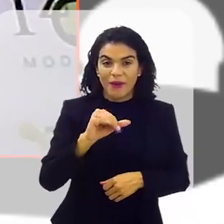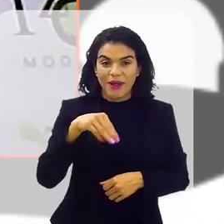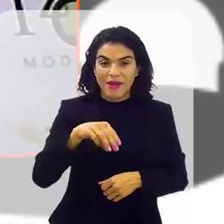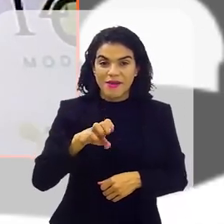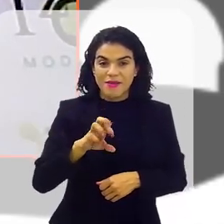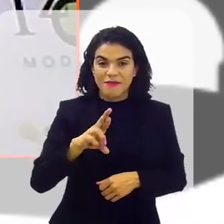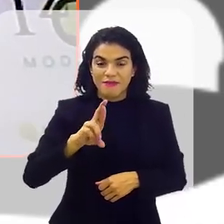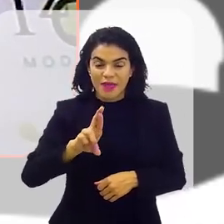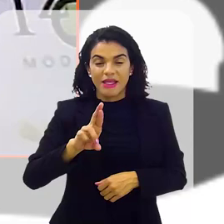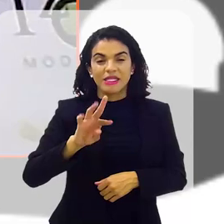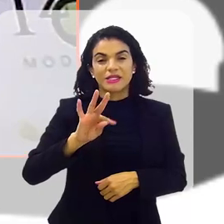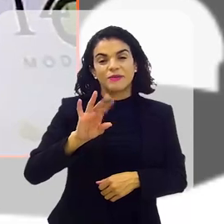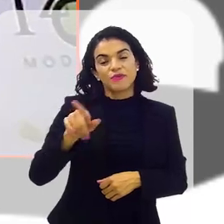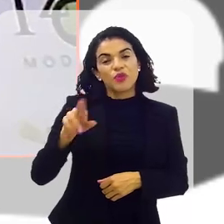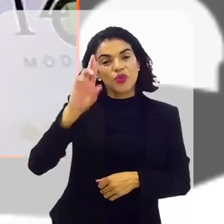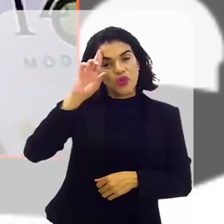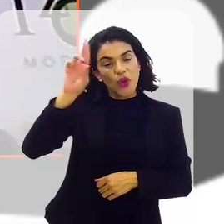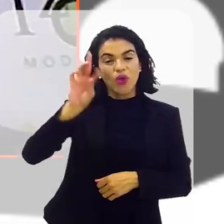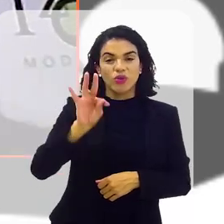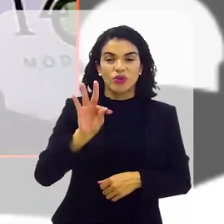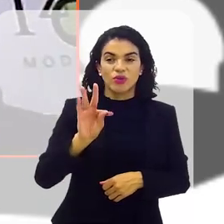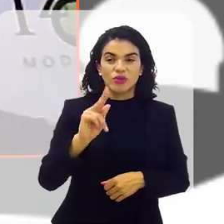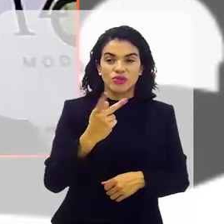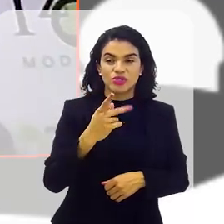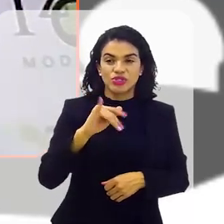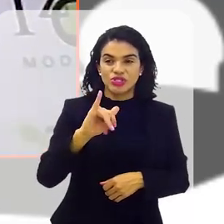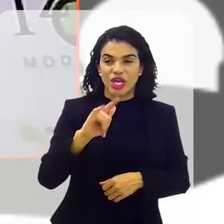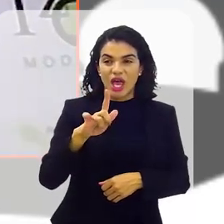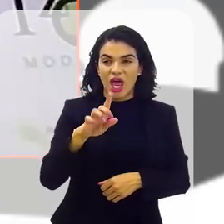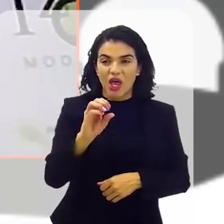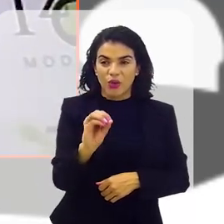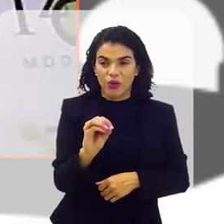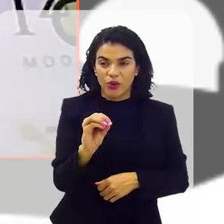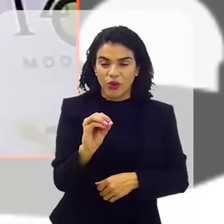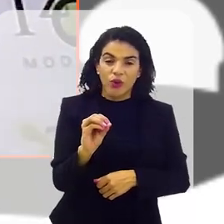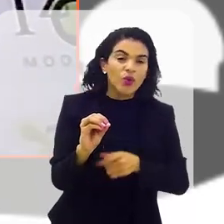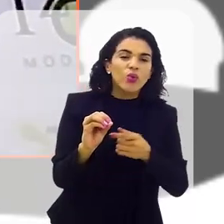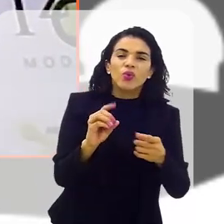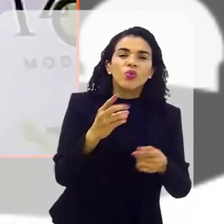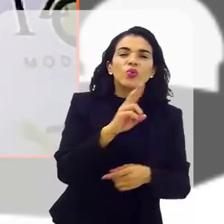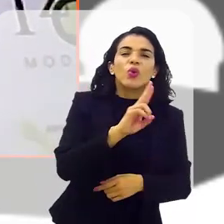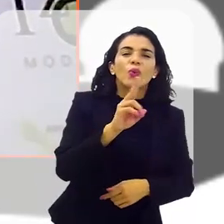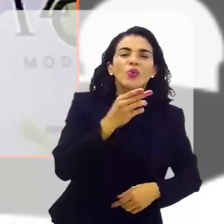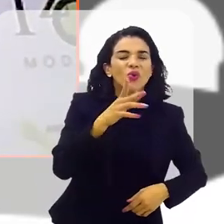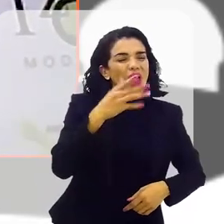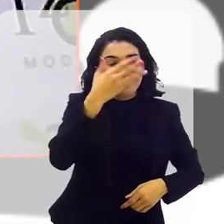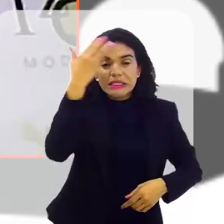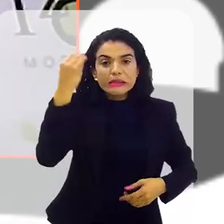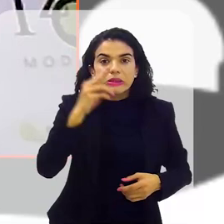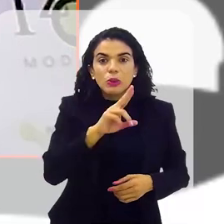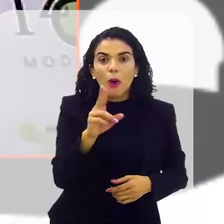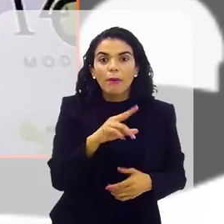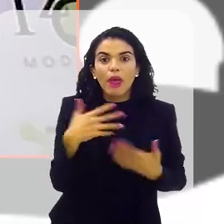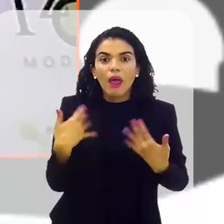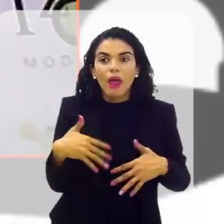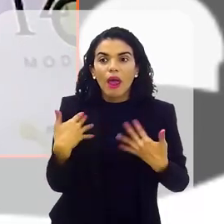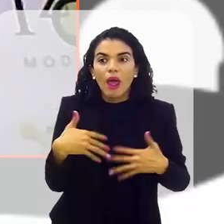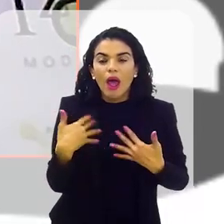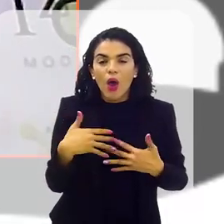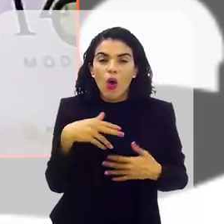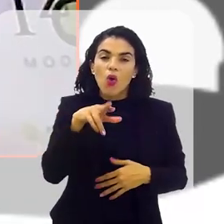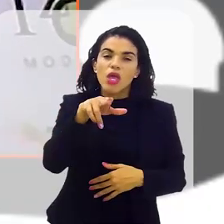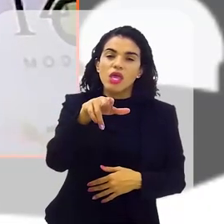queridos Tiago e gente não posso esquecer o nome do outro pelo amor de Deus lembrei do Tiago não lembrei do outro